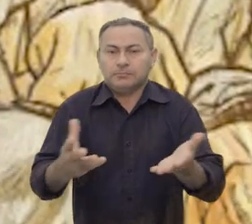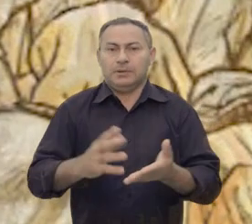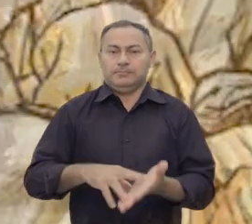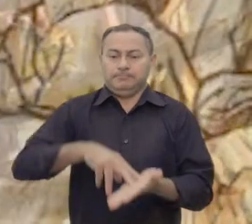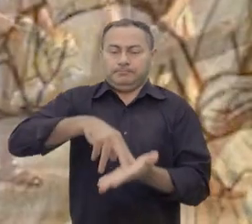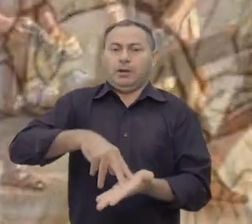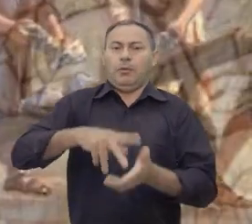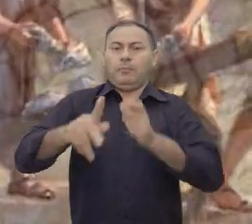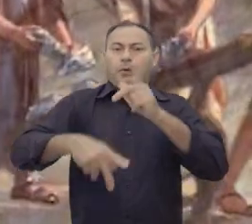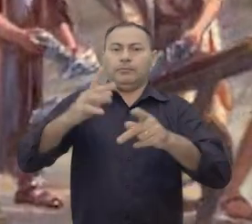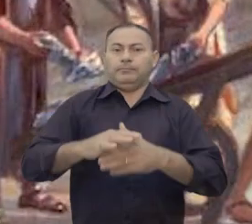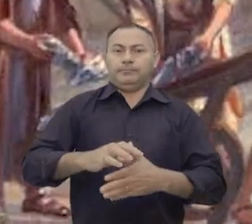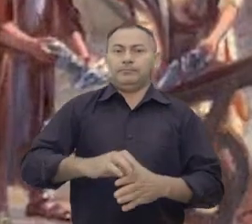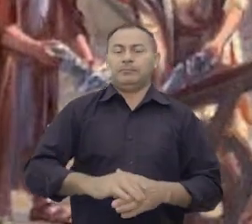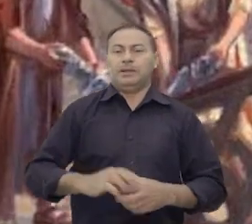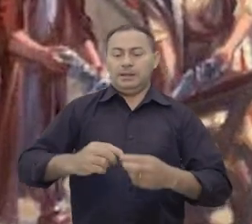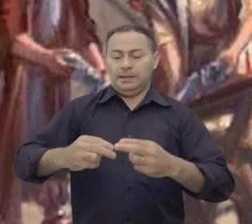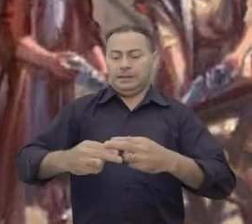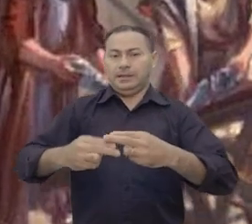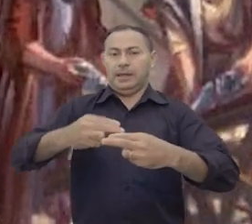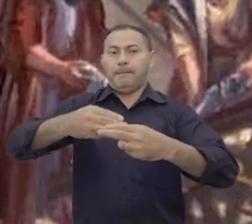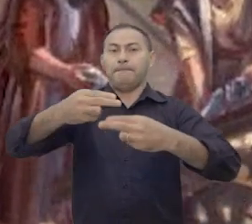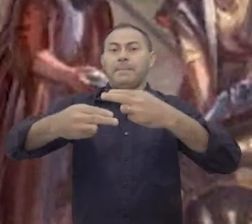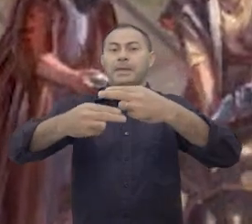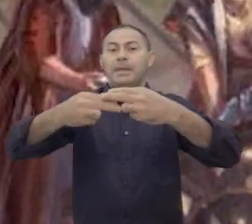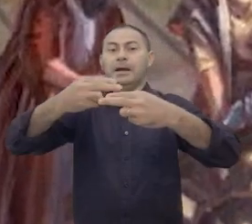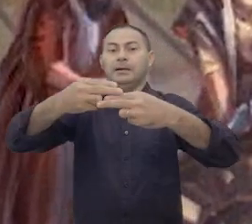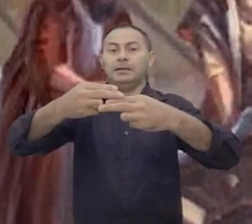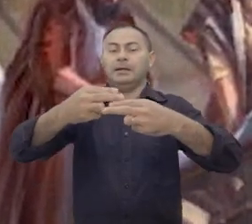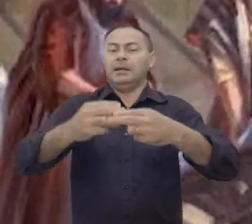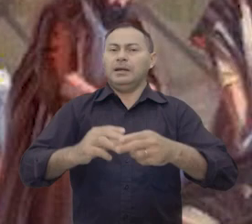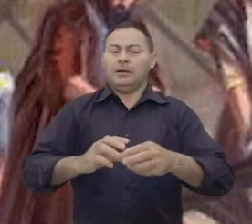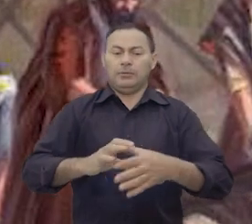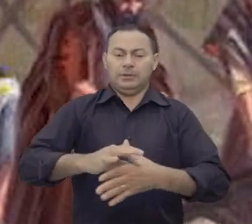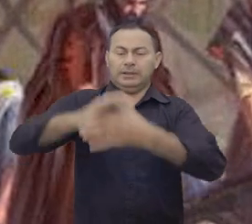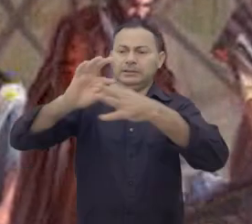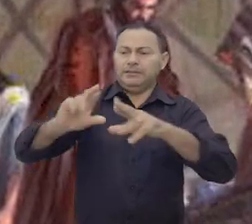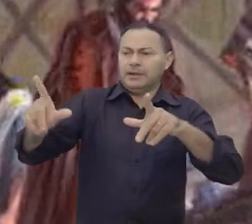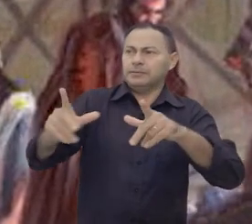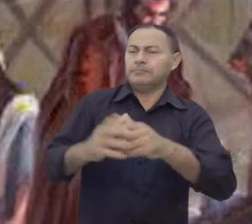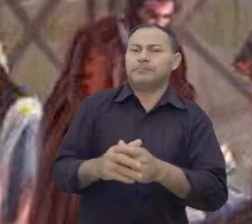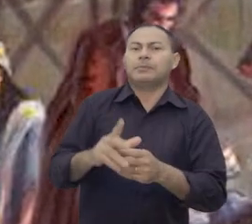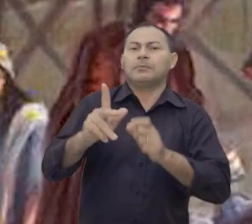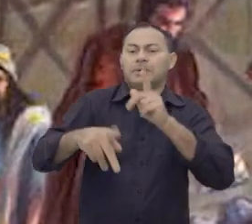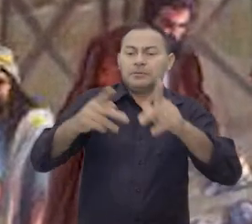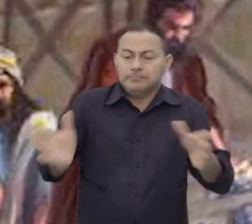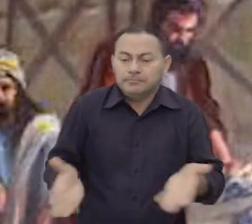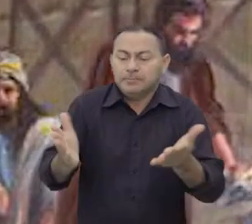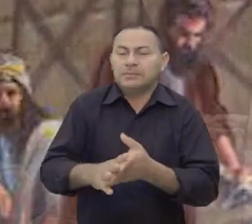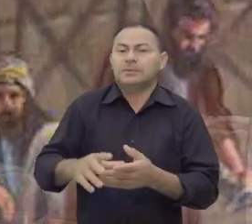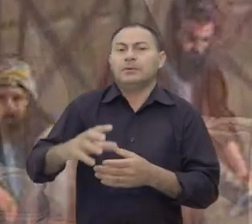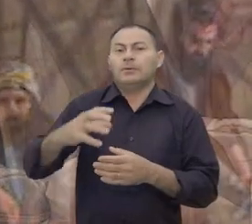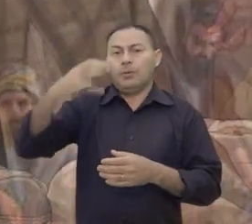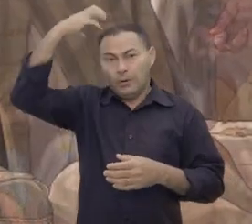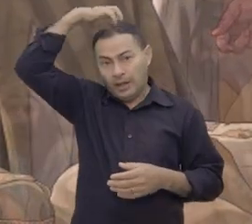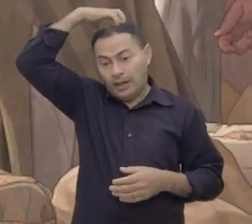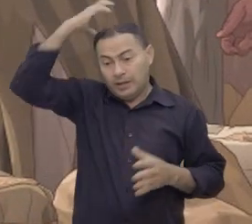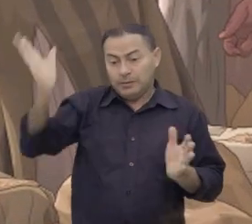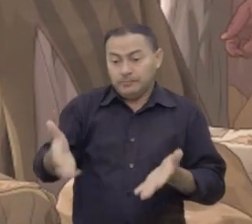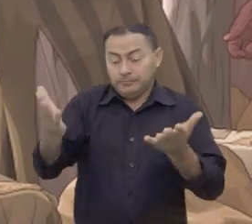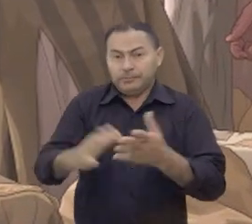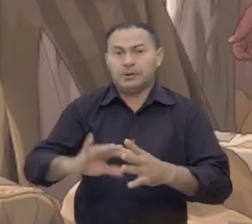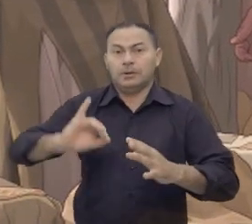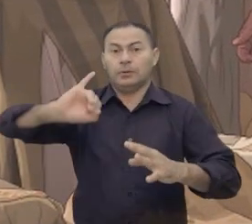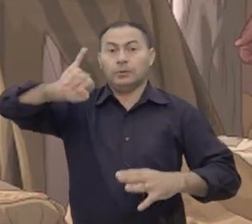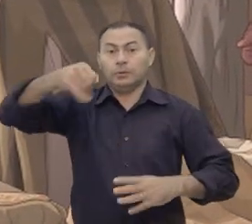o povo. Neemias era um líder diferente. Quando ele era governador, o povo precisava de um reavivamento. Os judeus tinham